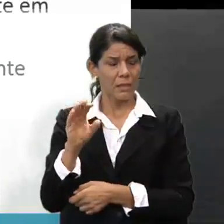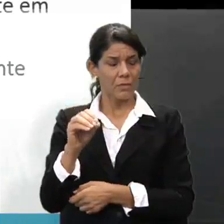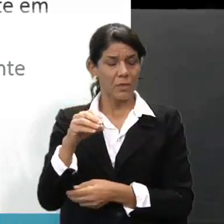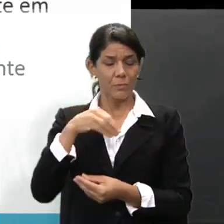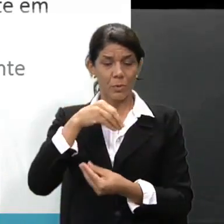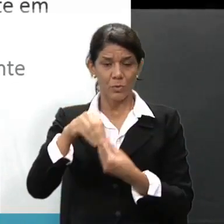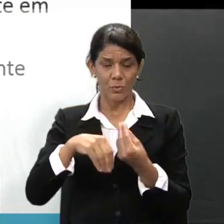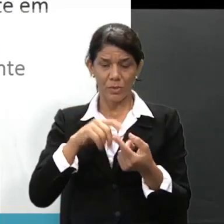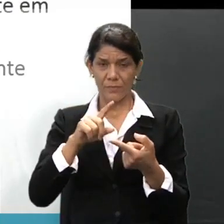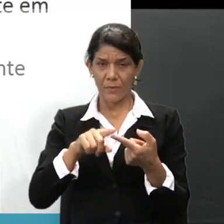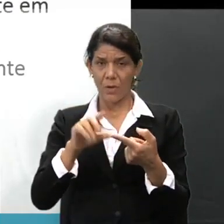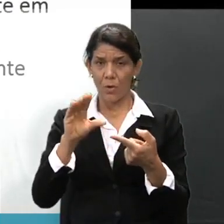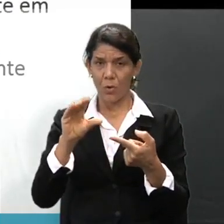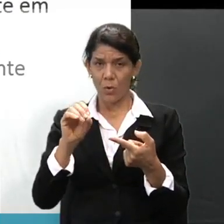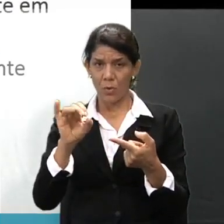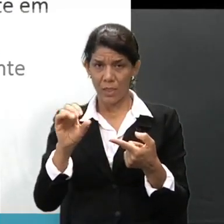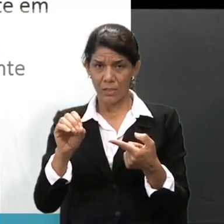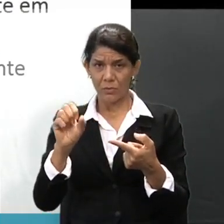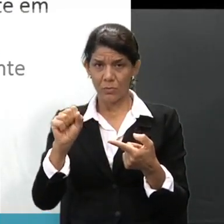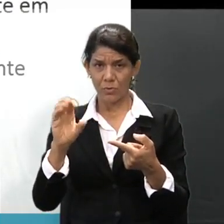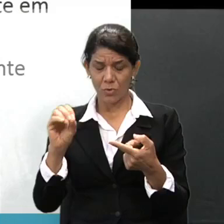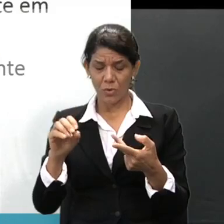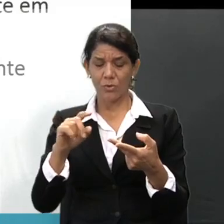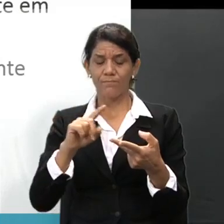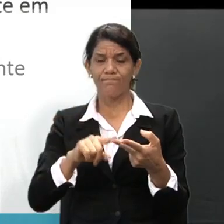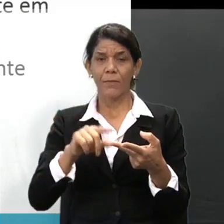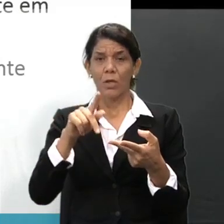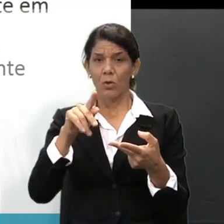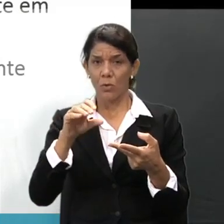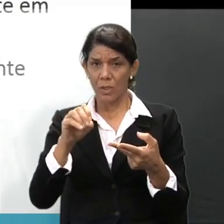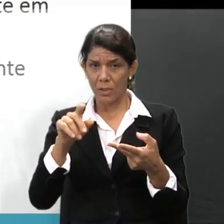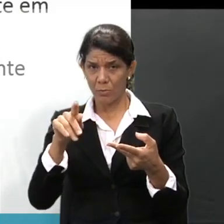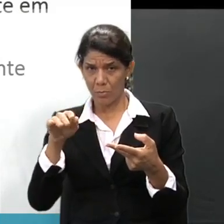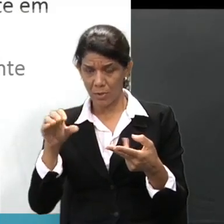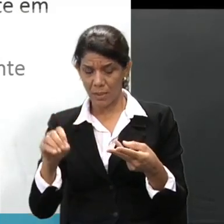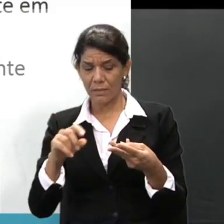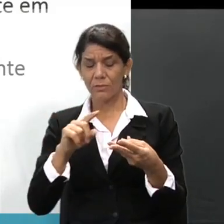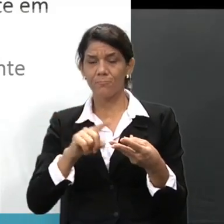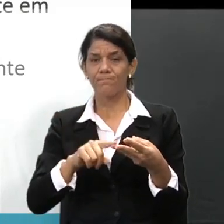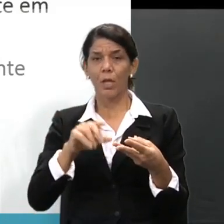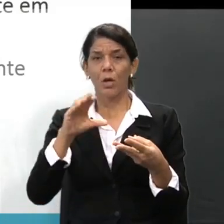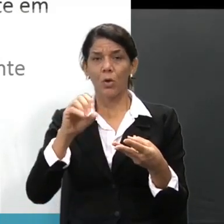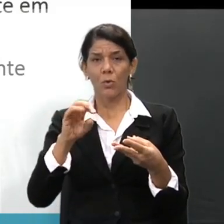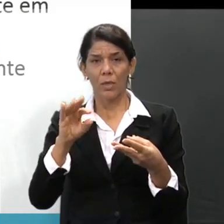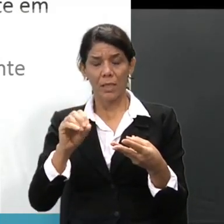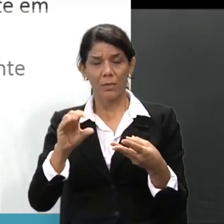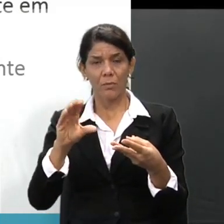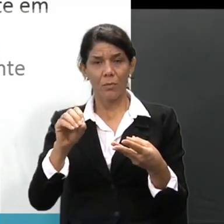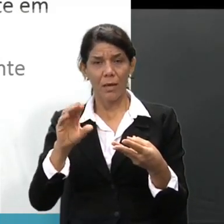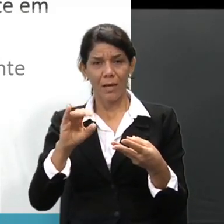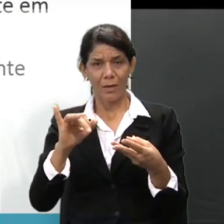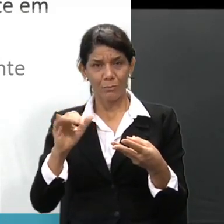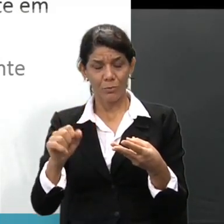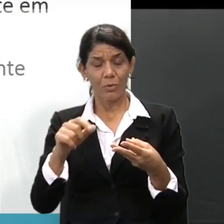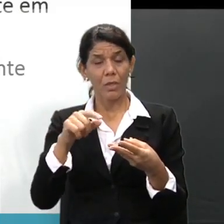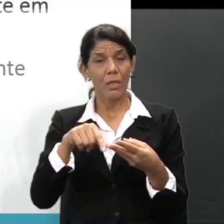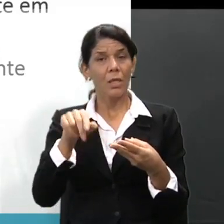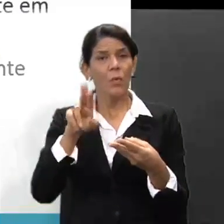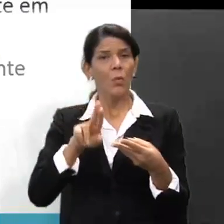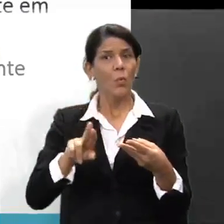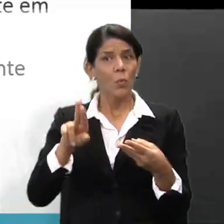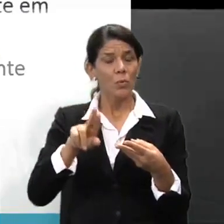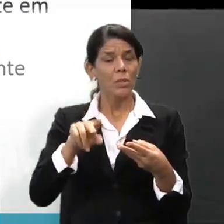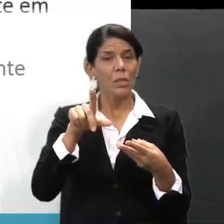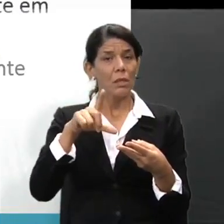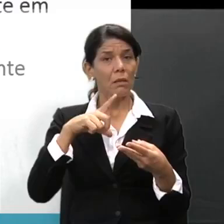sódio com cloreto de potássio, cloreto de sódio e de cálcio, muito indicado em situações